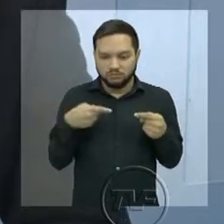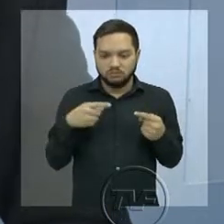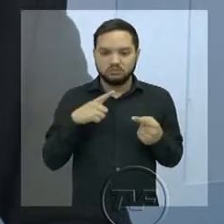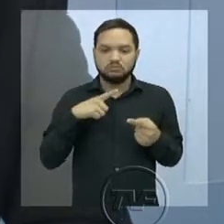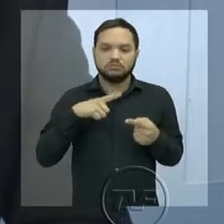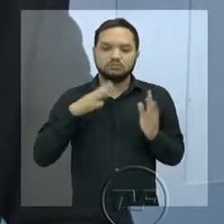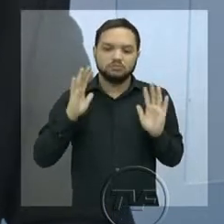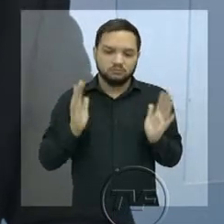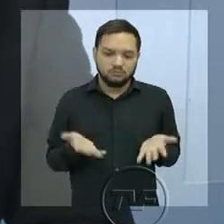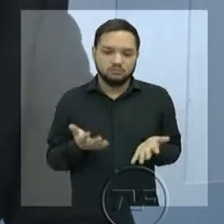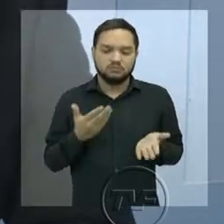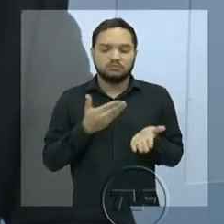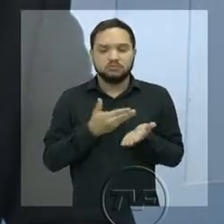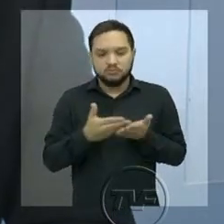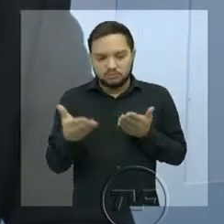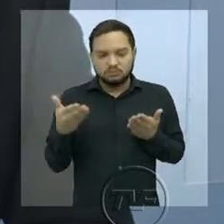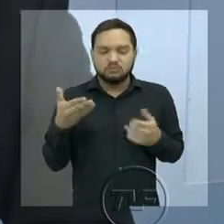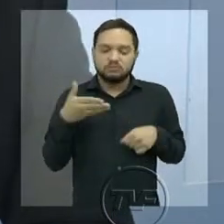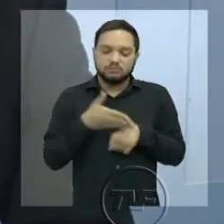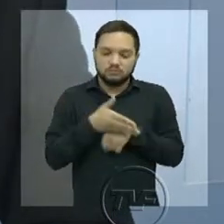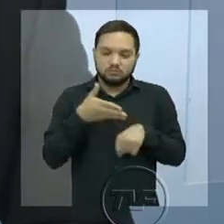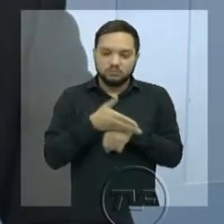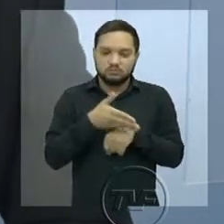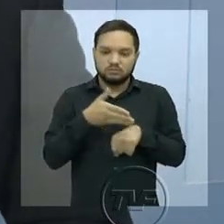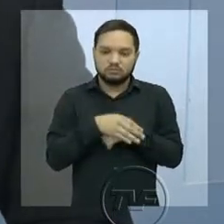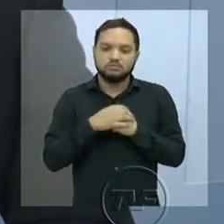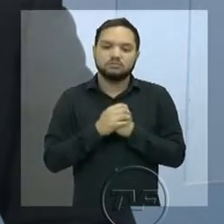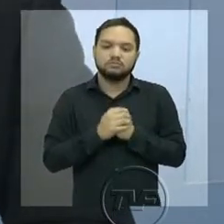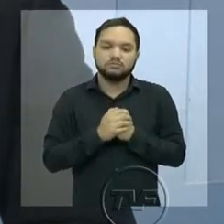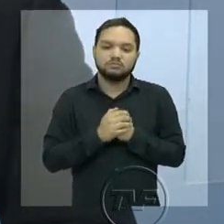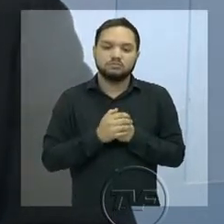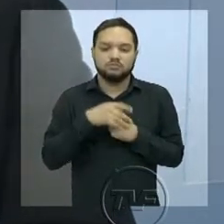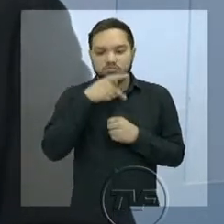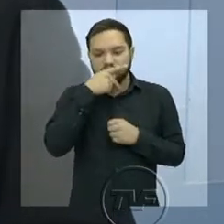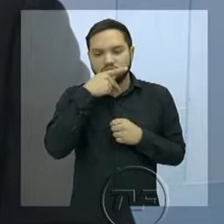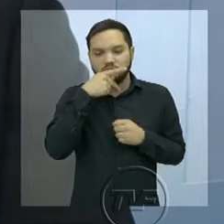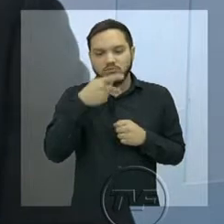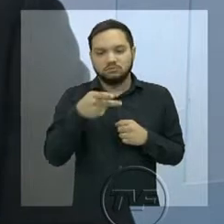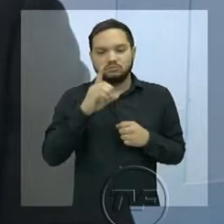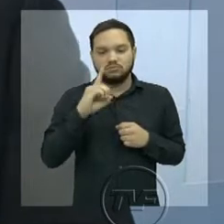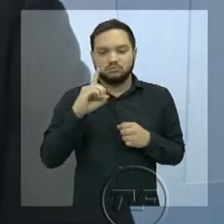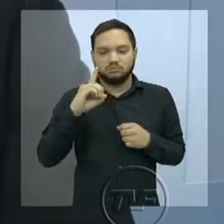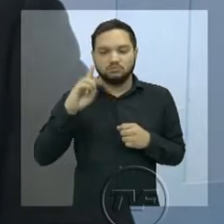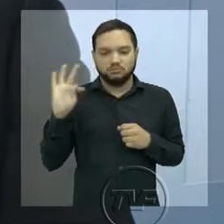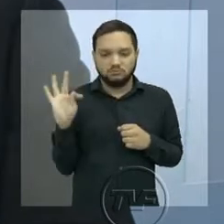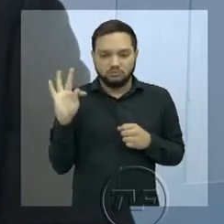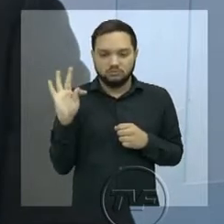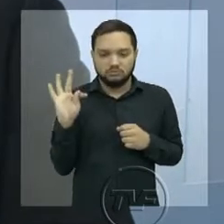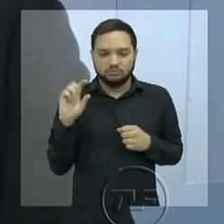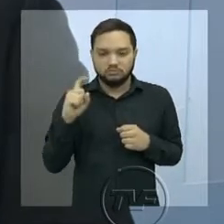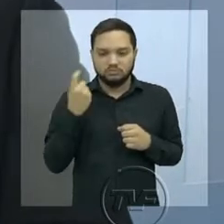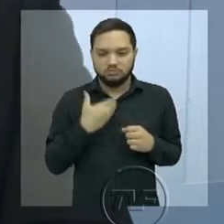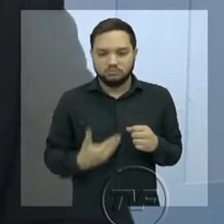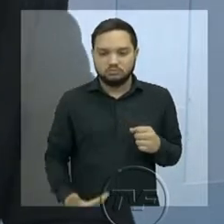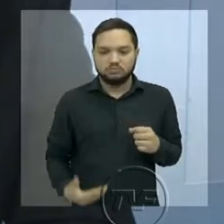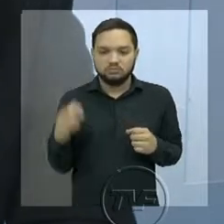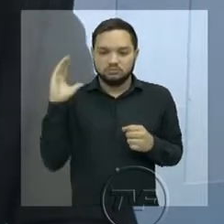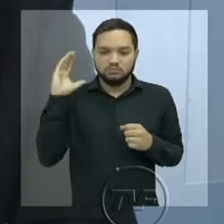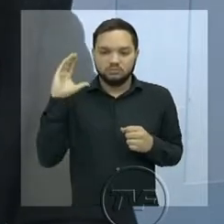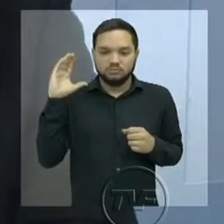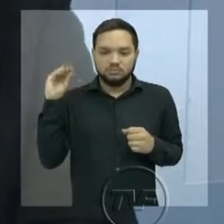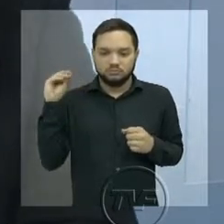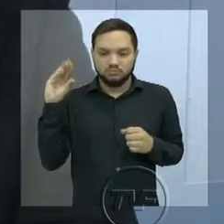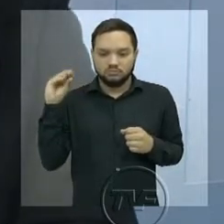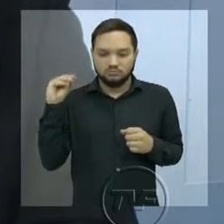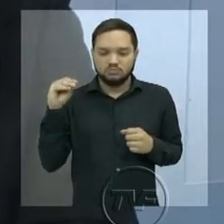também começaram a entrar nesse processo. O Partido Democrata Trabalhista do ex-governador Ciro Gomes já